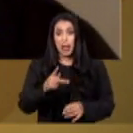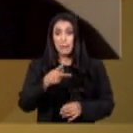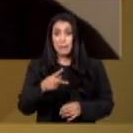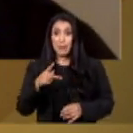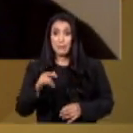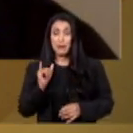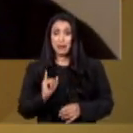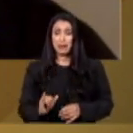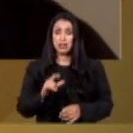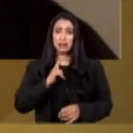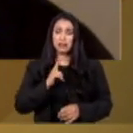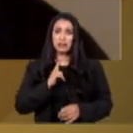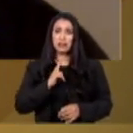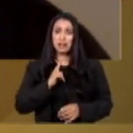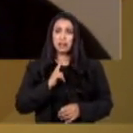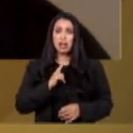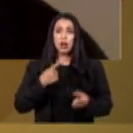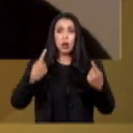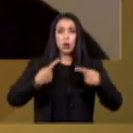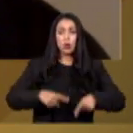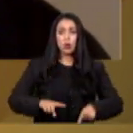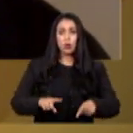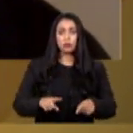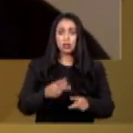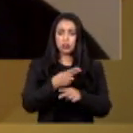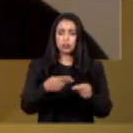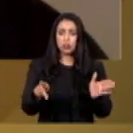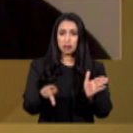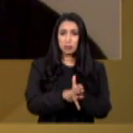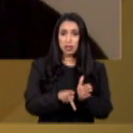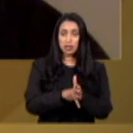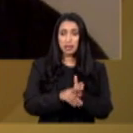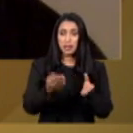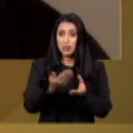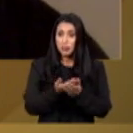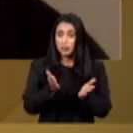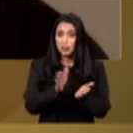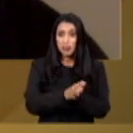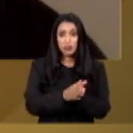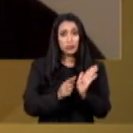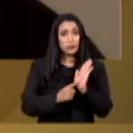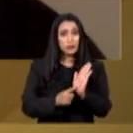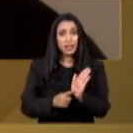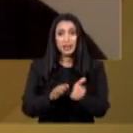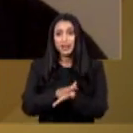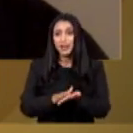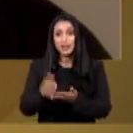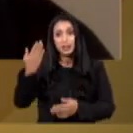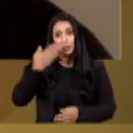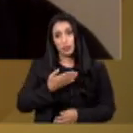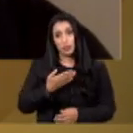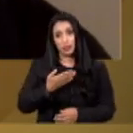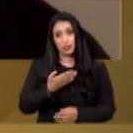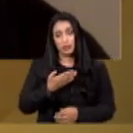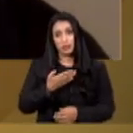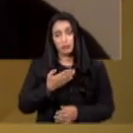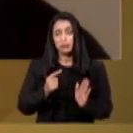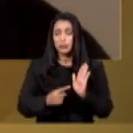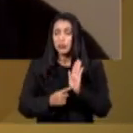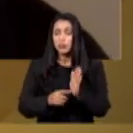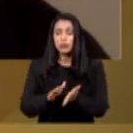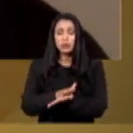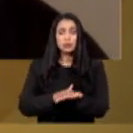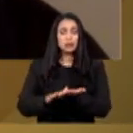tivesse dilapidando o patrimônio e caso concreto não há qualquer fumaça na mão dele os